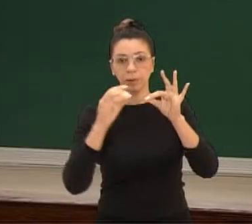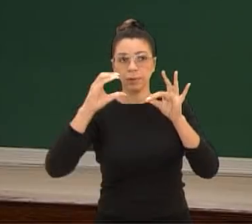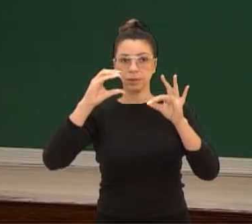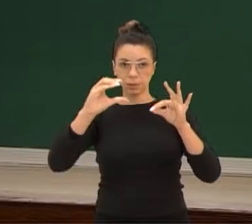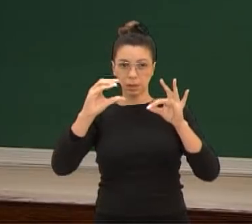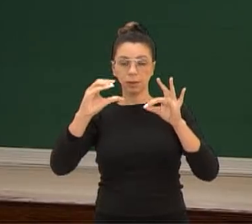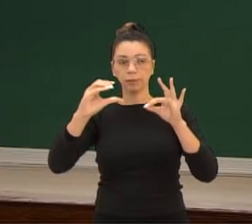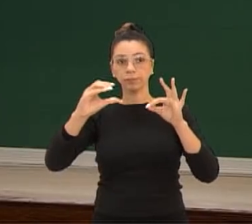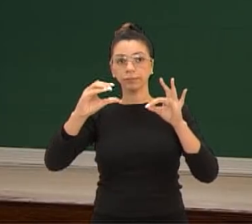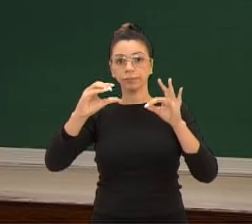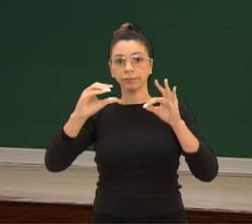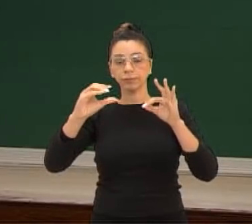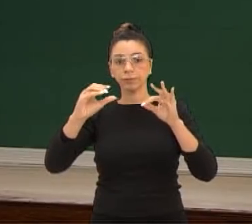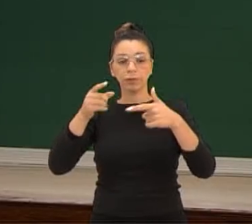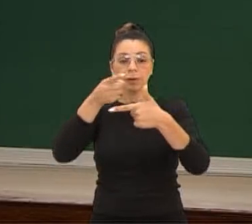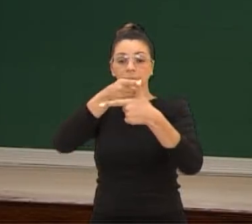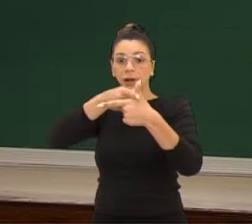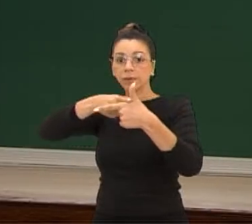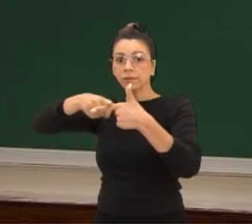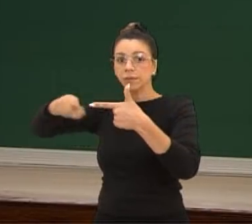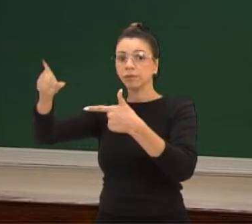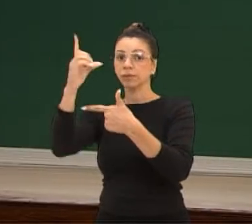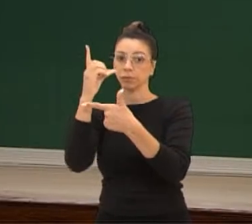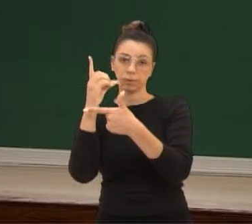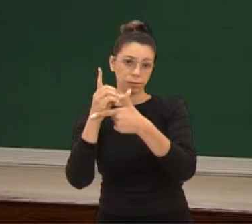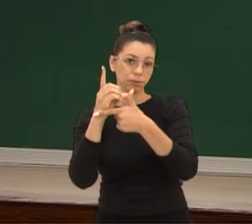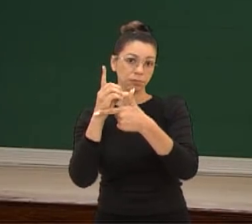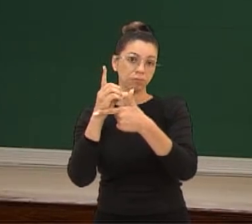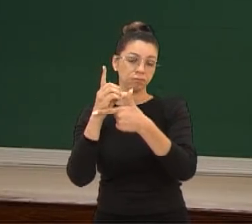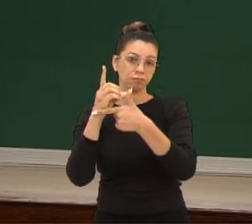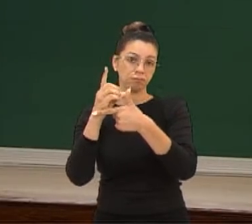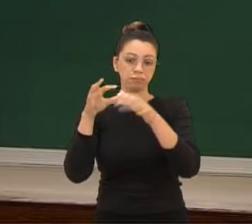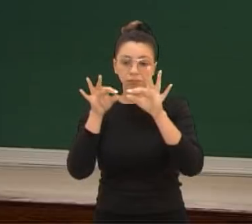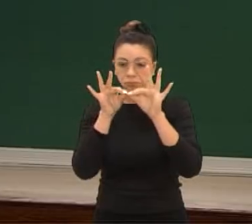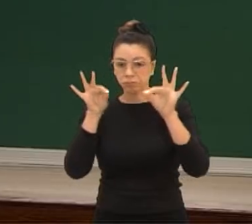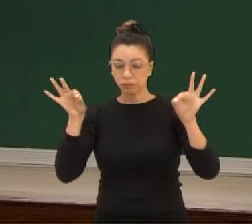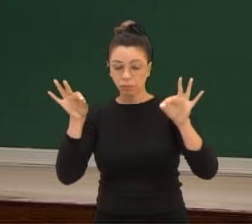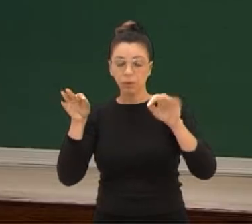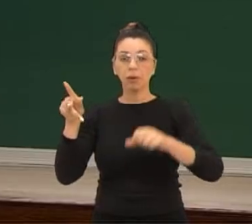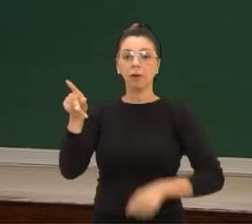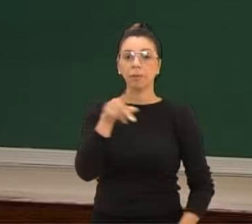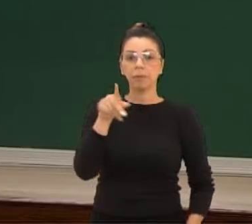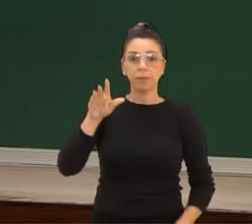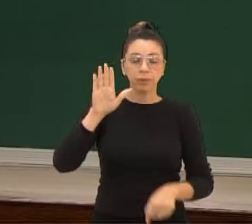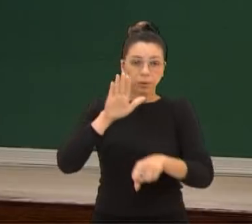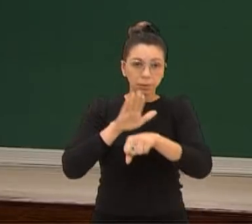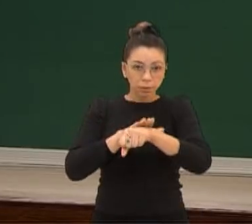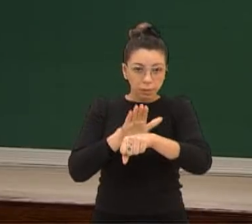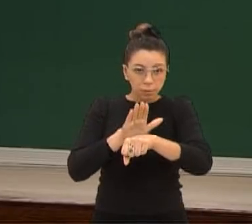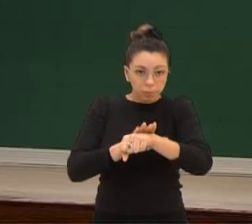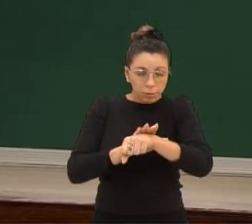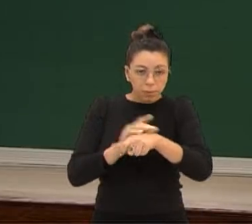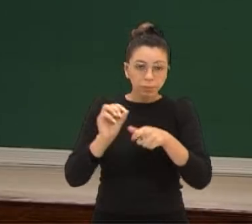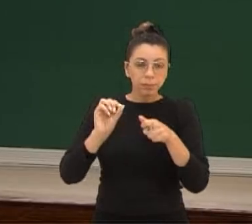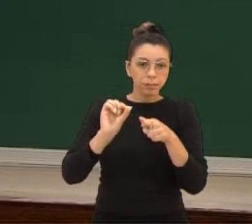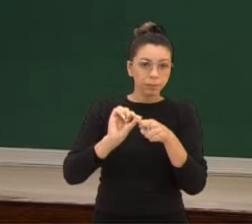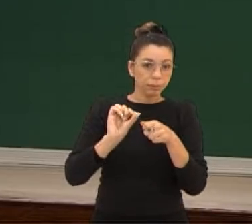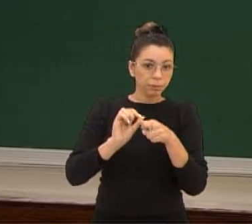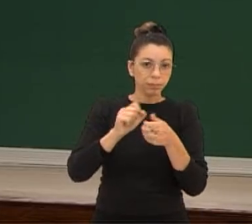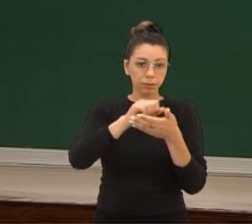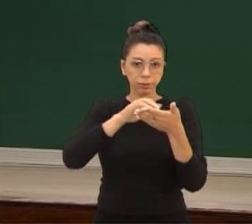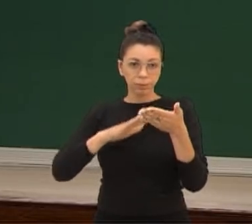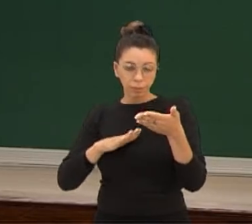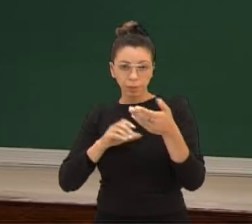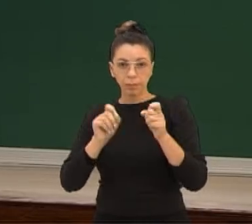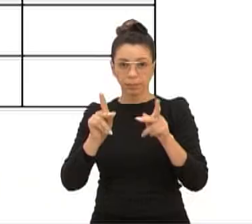tá? E vai dividir pelo valor do diâmetro. Então, a professora vai dar um tempinho para vocês fazerem essa